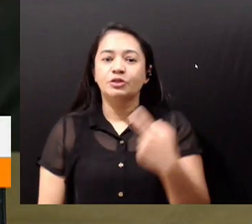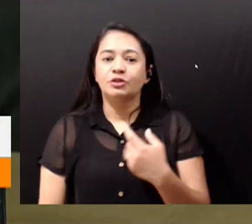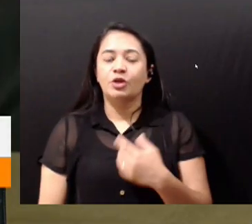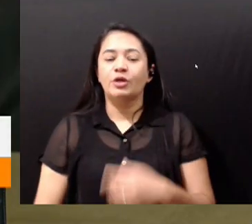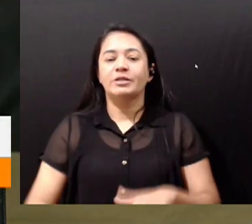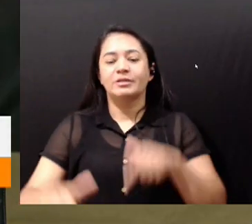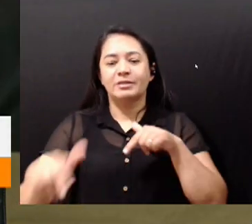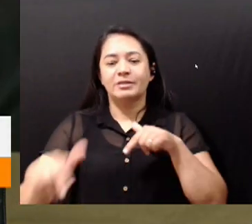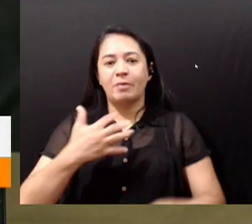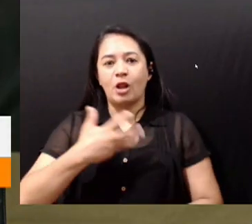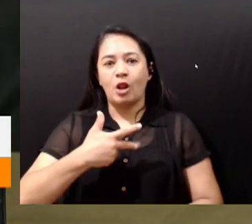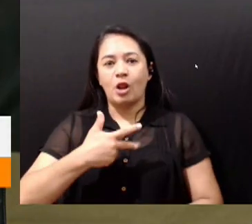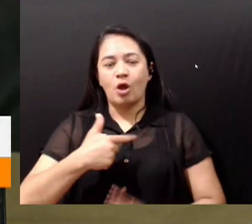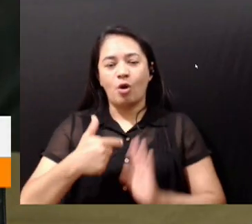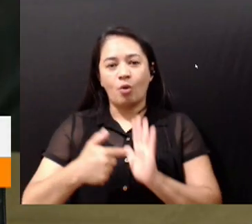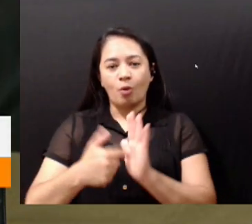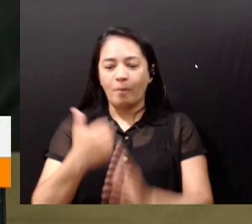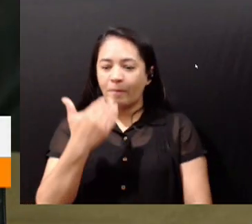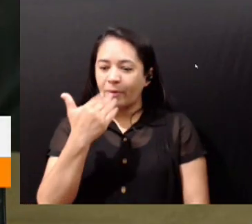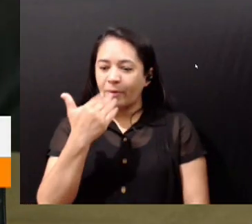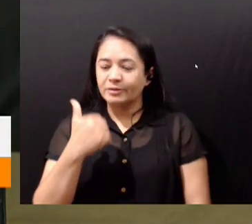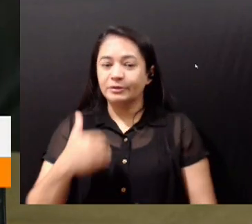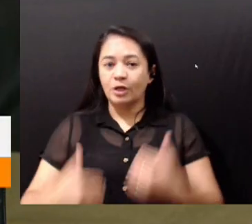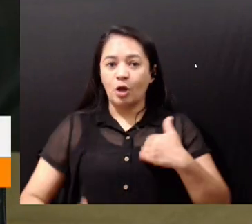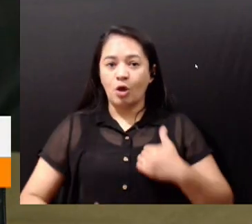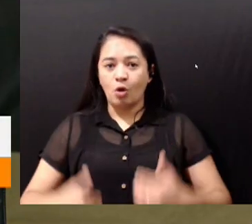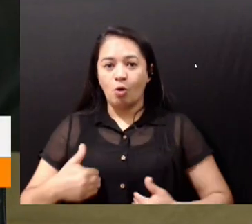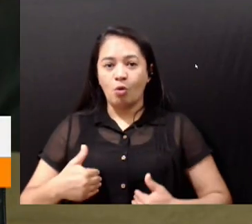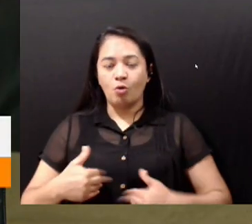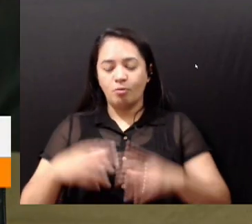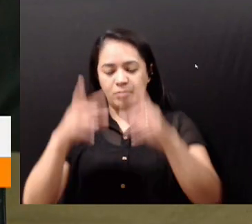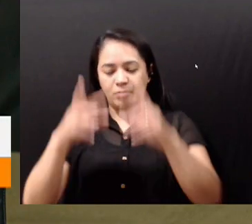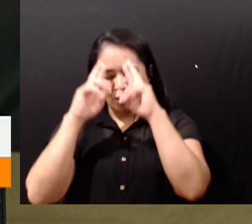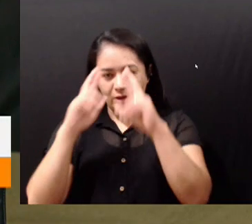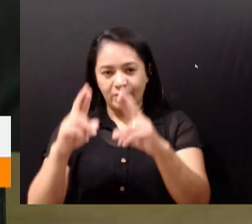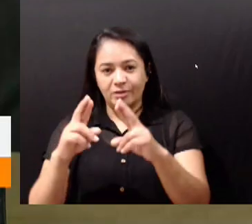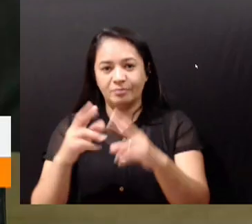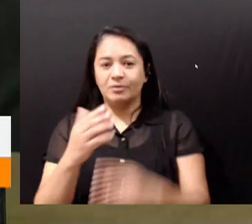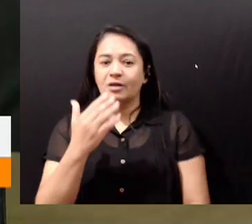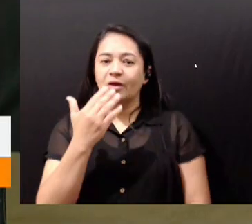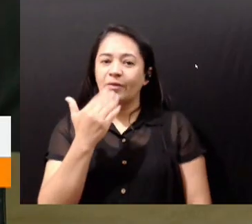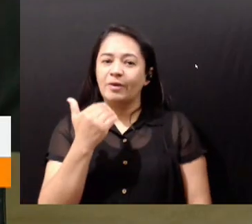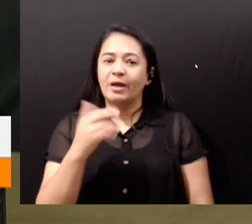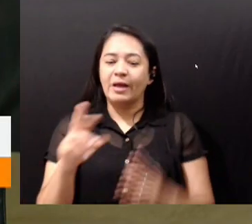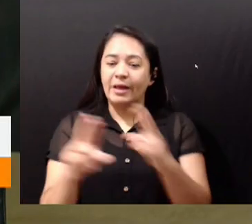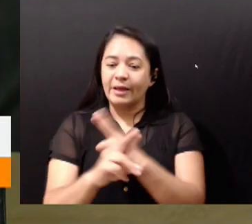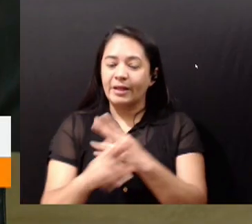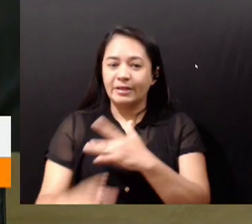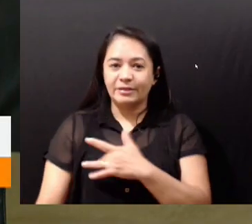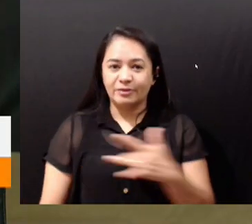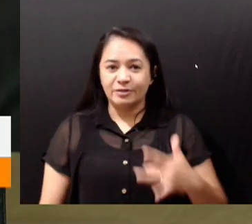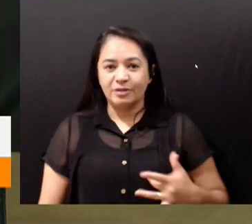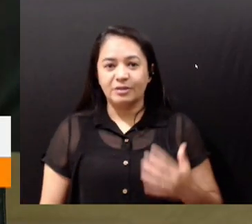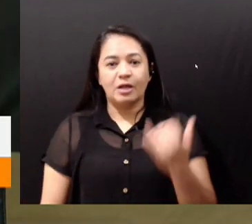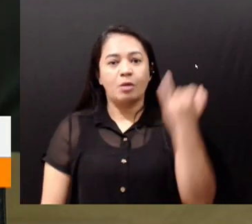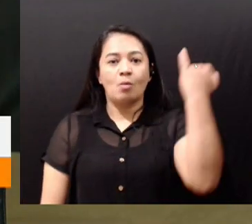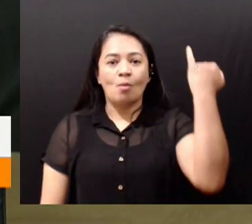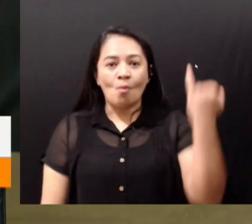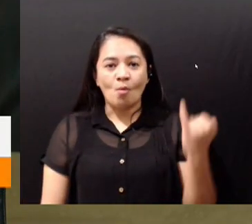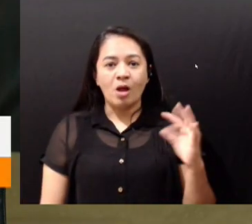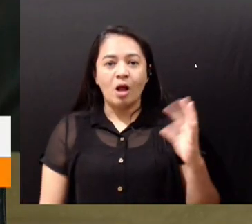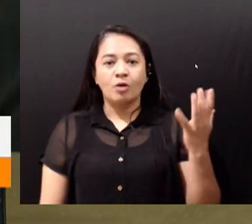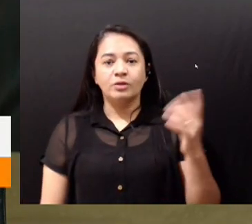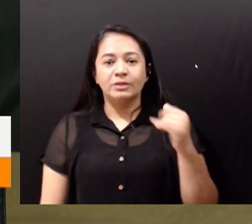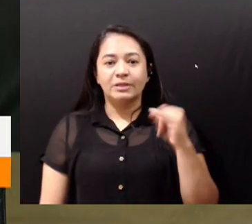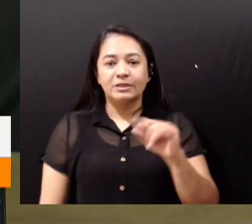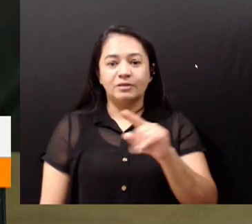respeitar os sinais do corpo, adotar uma relação mais saudável com a comida. O emagrecimento acontece quando você implementa hábitos saudáveis,